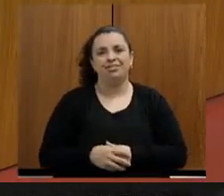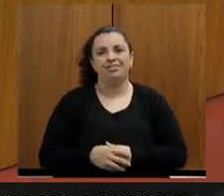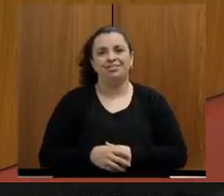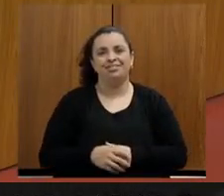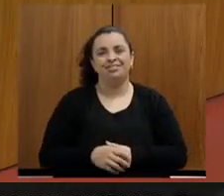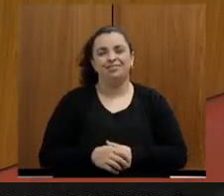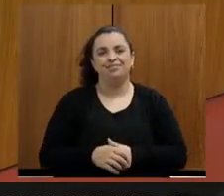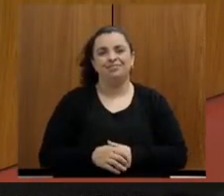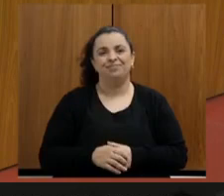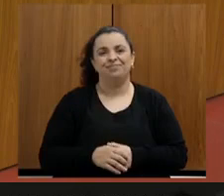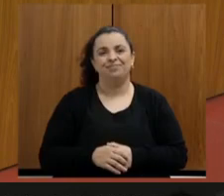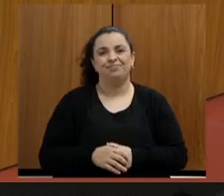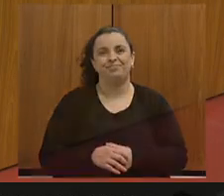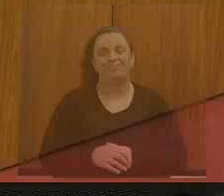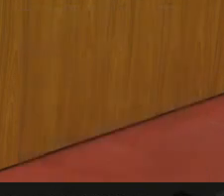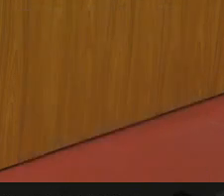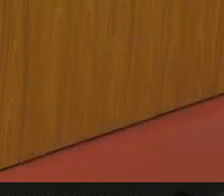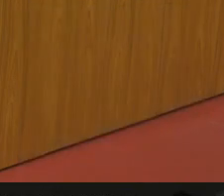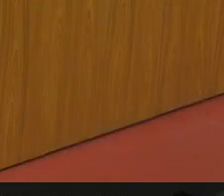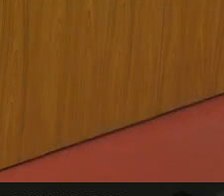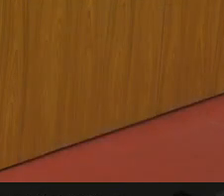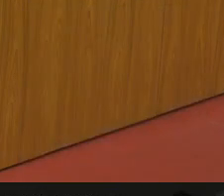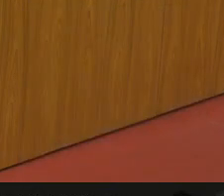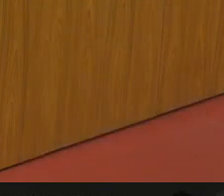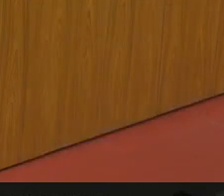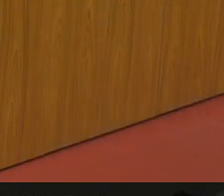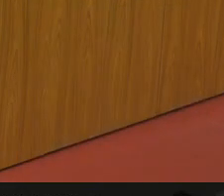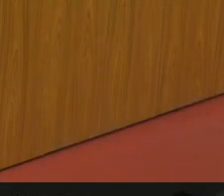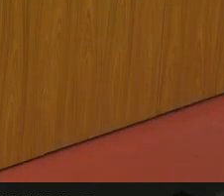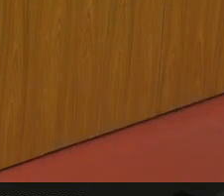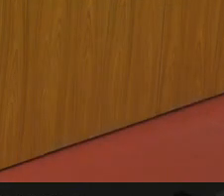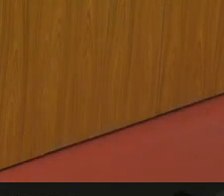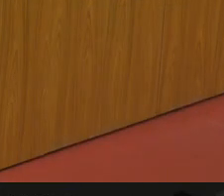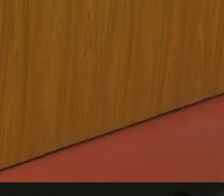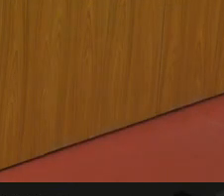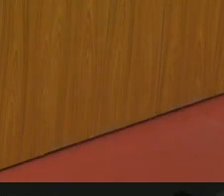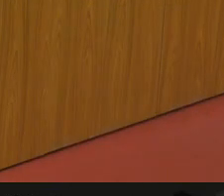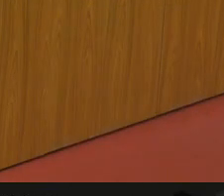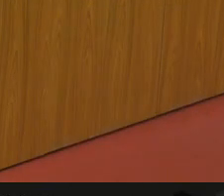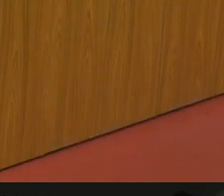a ver se já passa a palavra Deputado João Leite